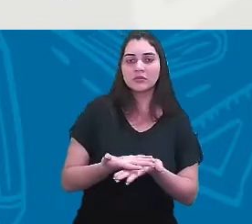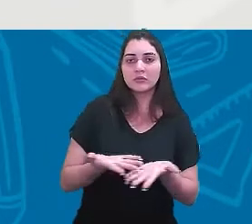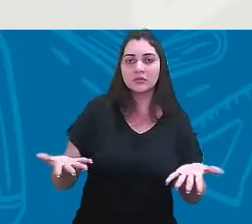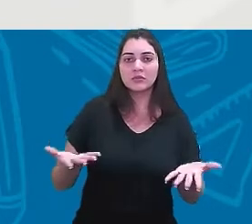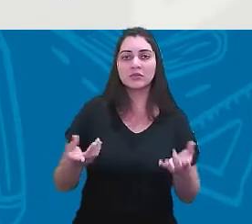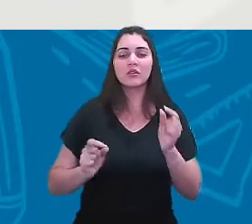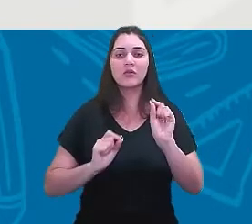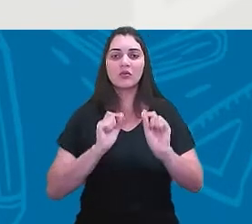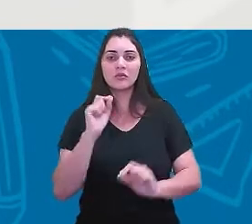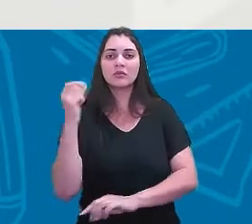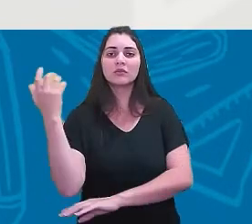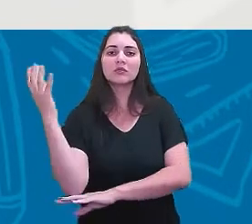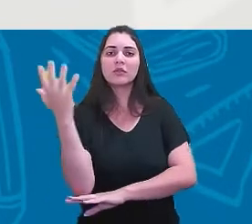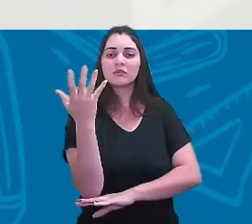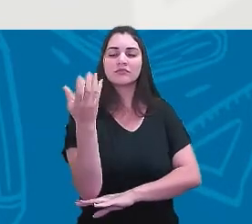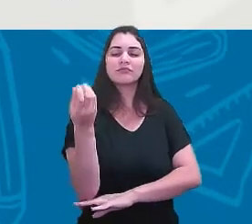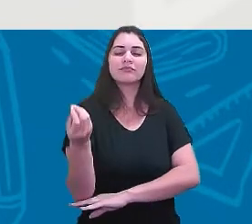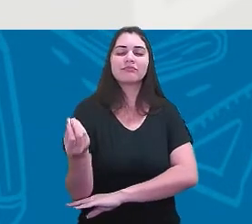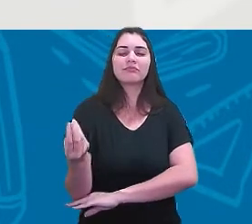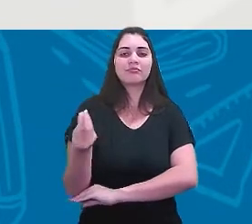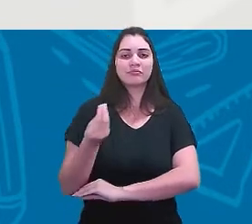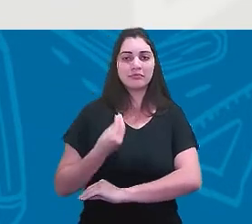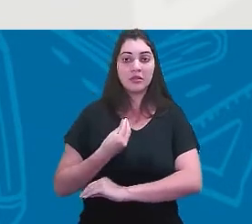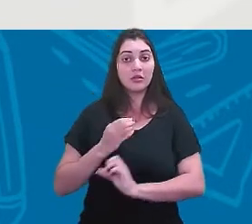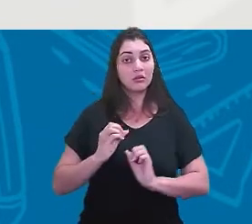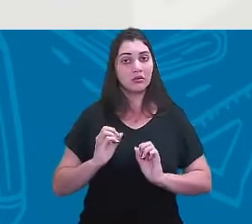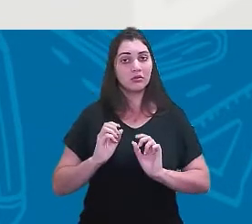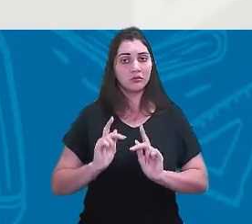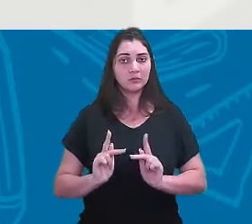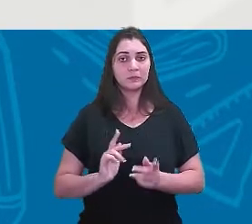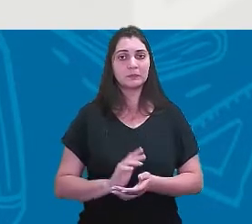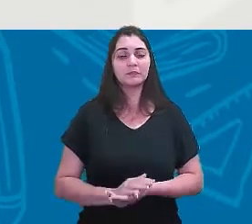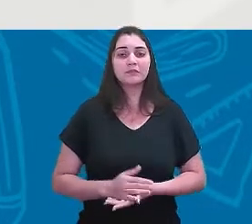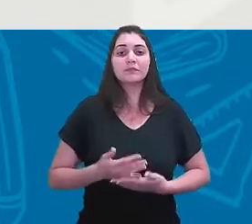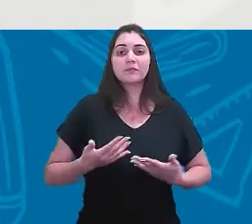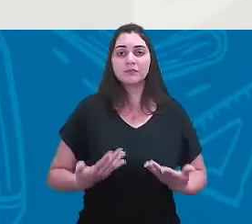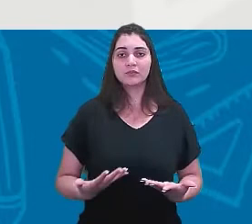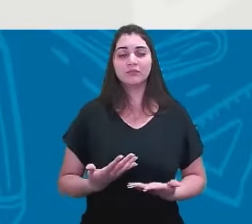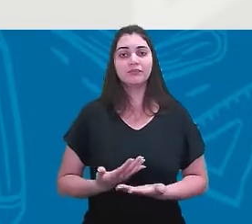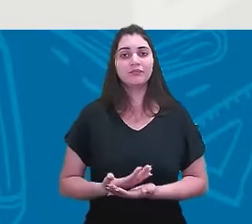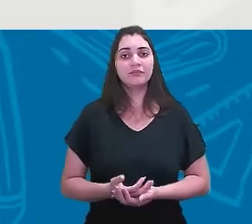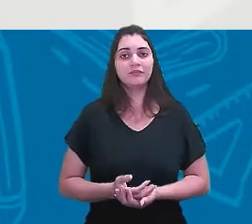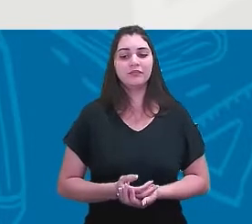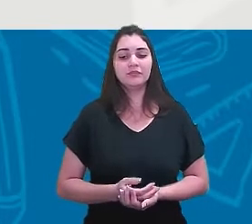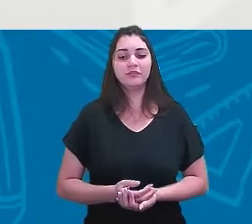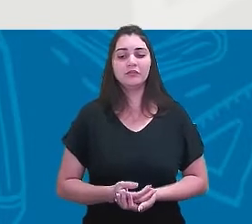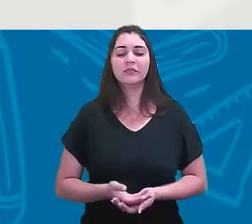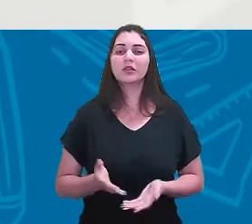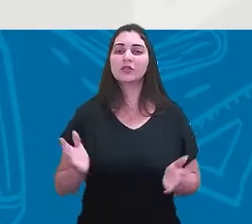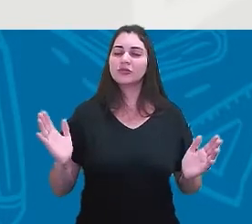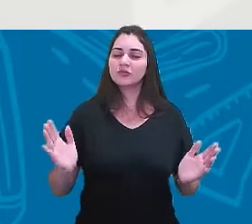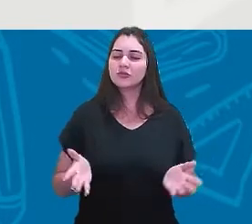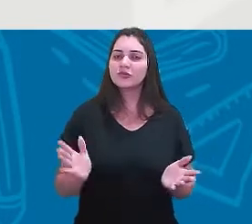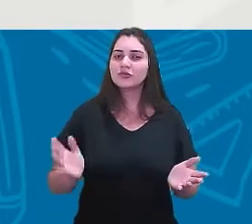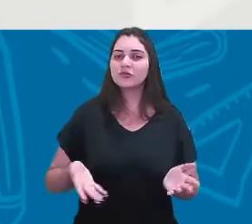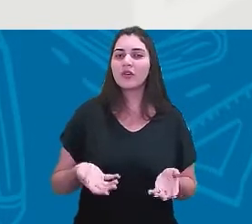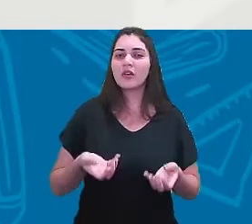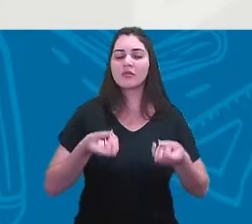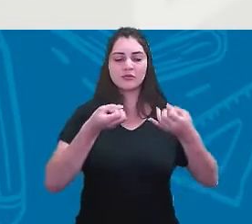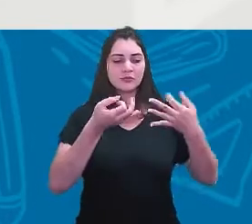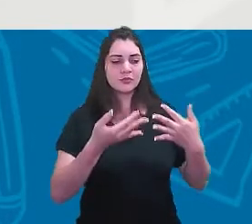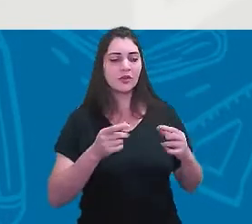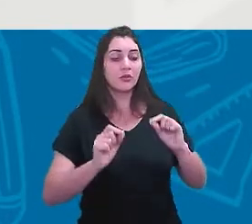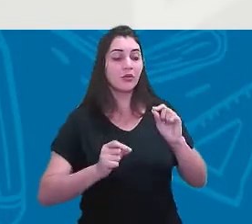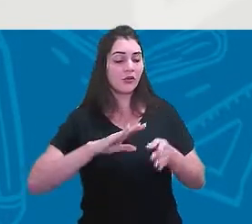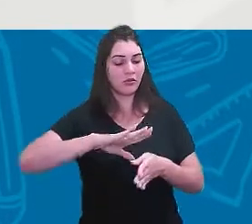que as árvores nos fornecem, tá ok? E aí, A gente já falou, né, que a nossa Mata